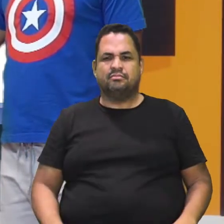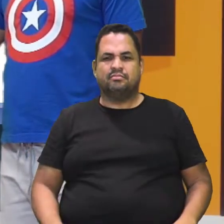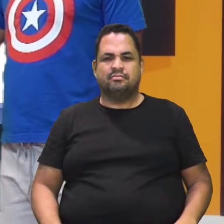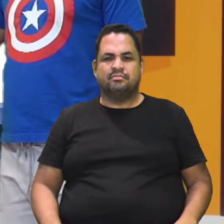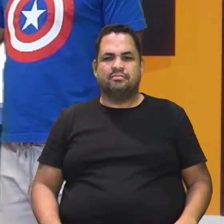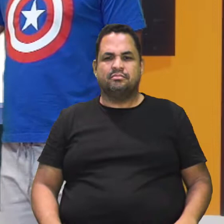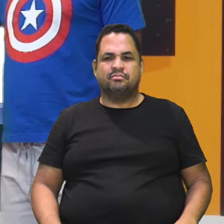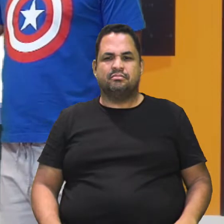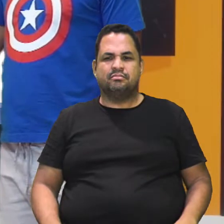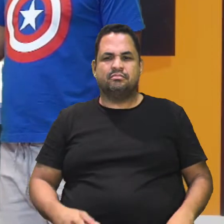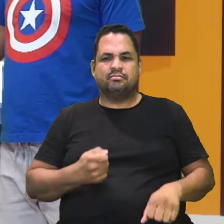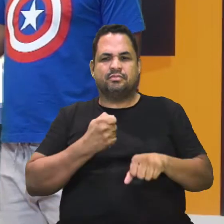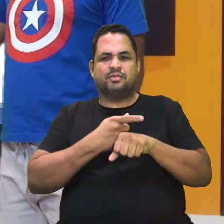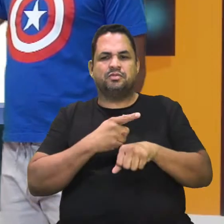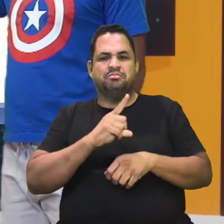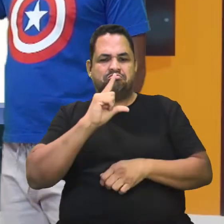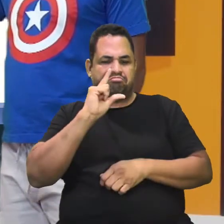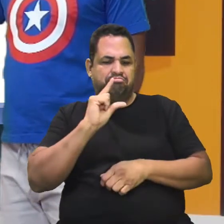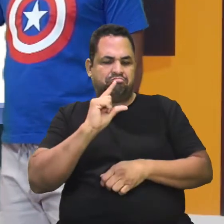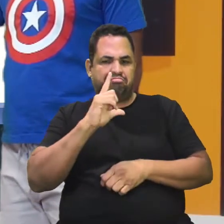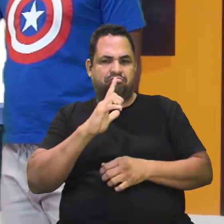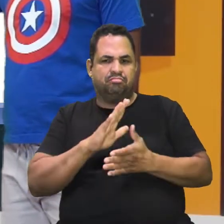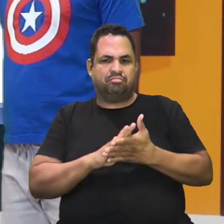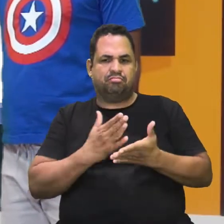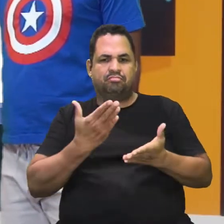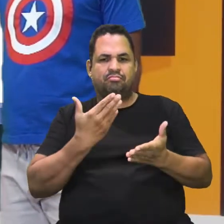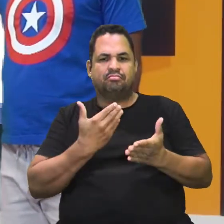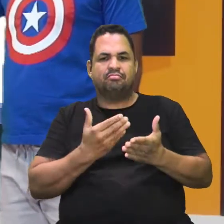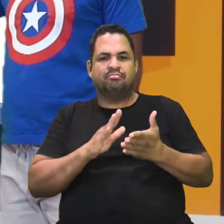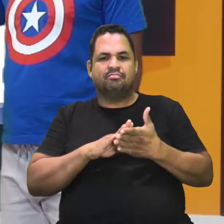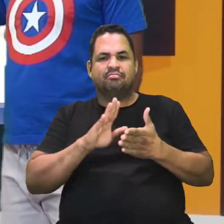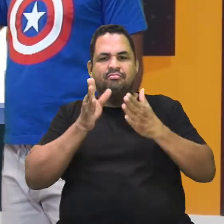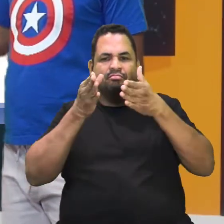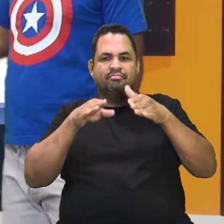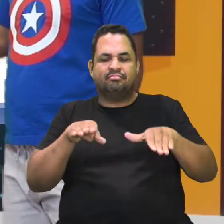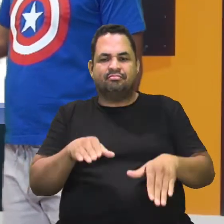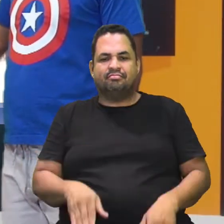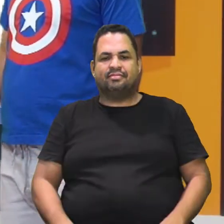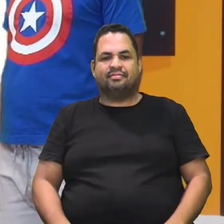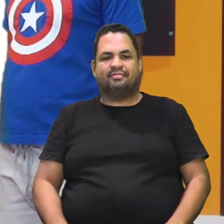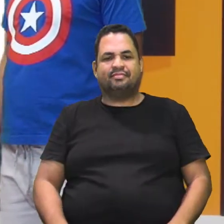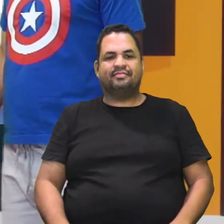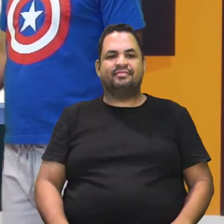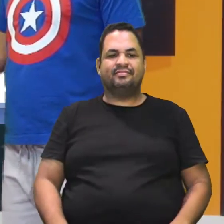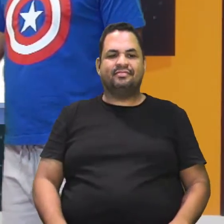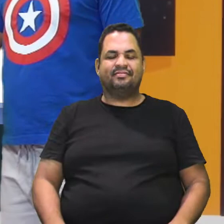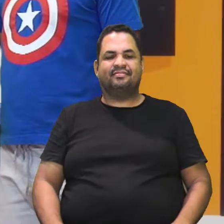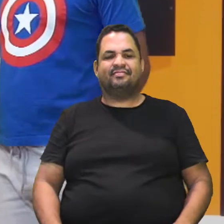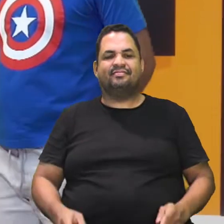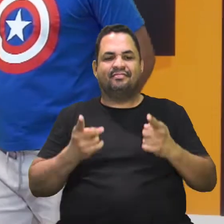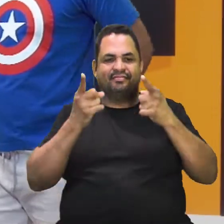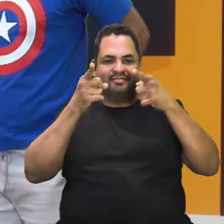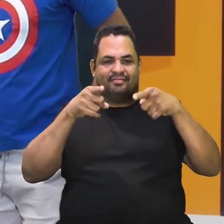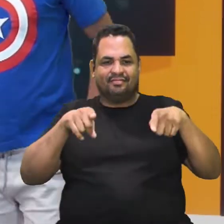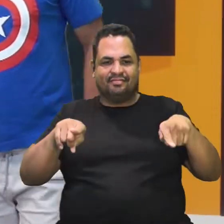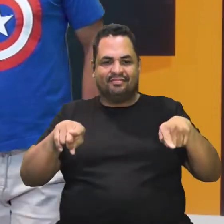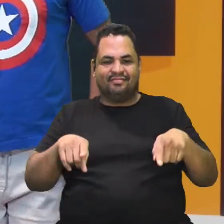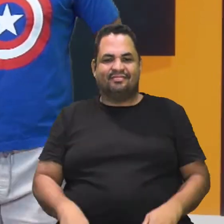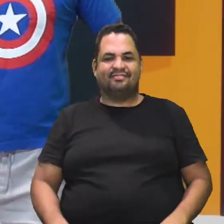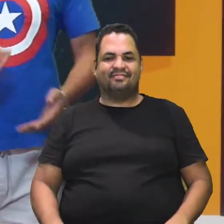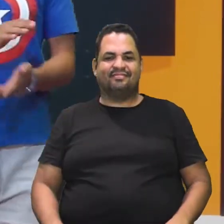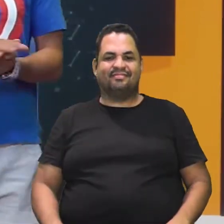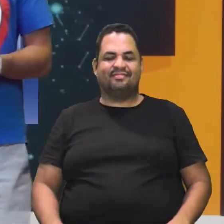assim. Não compra? Tem menos. Ah. O tanto que perdeu aqui do lado e perdeu aqui do lado. Na cintura, né? Ficou com a cintura muito